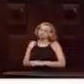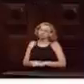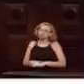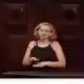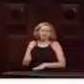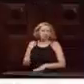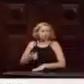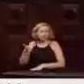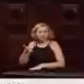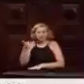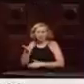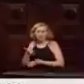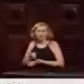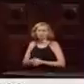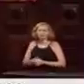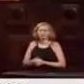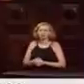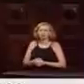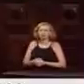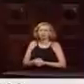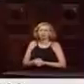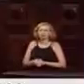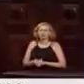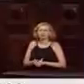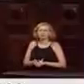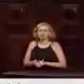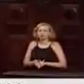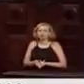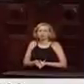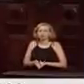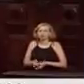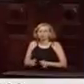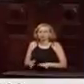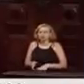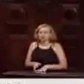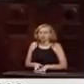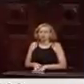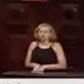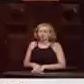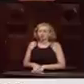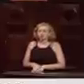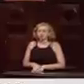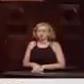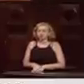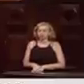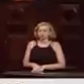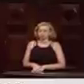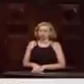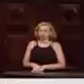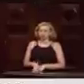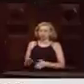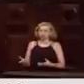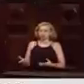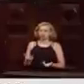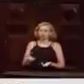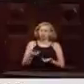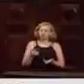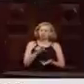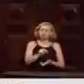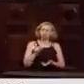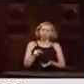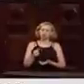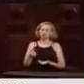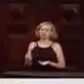para a comunidade? Não atenderia os anseios dessas pessoas? Mas por que a tomada de decisão é construir um